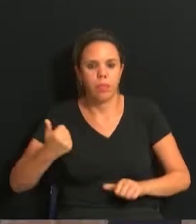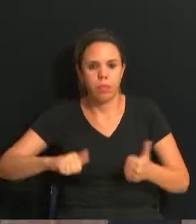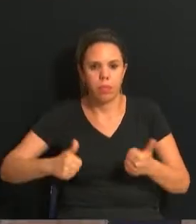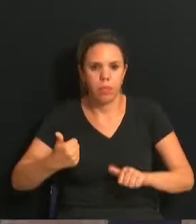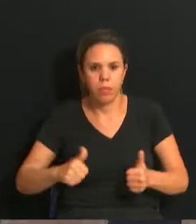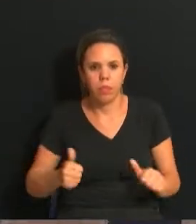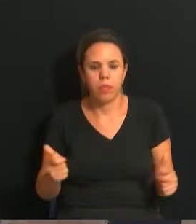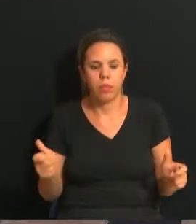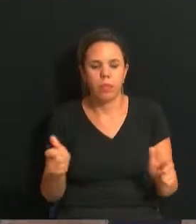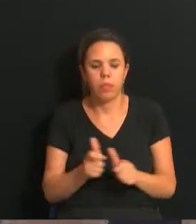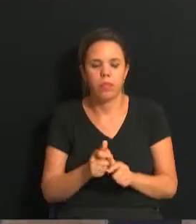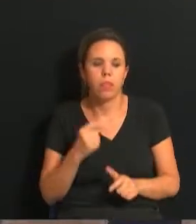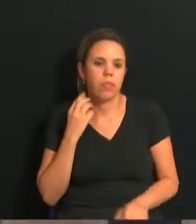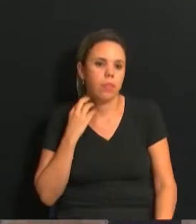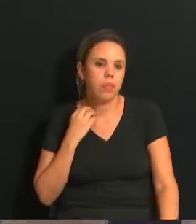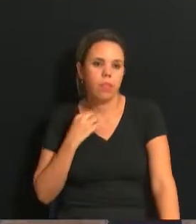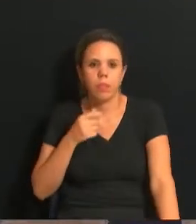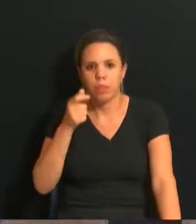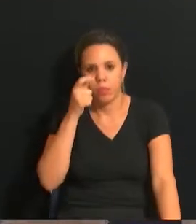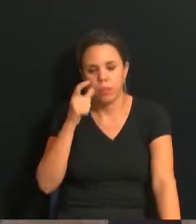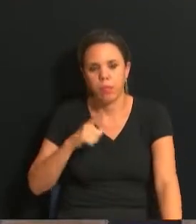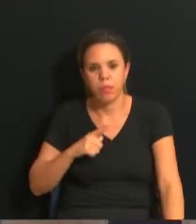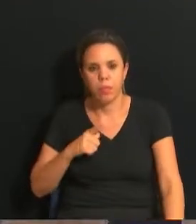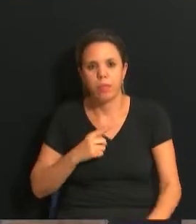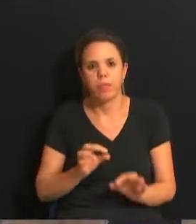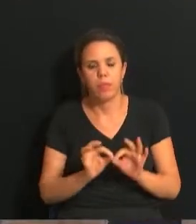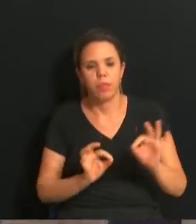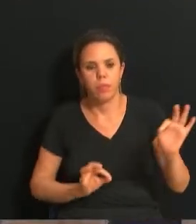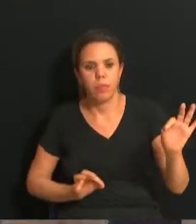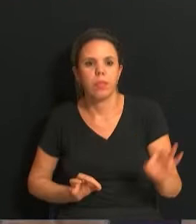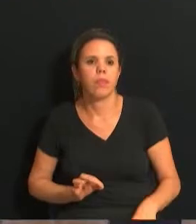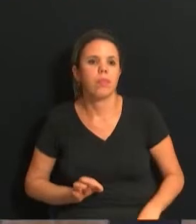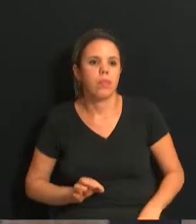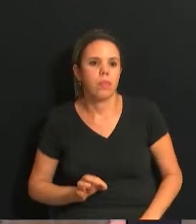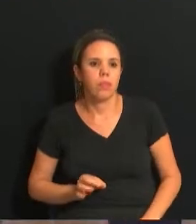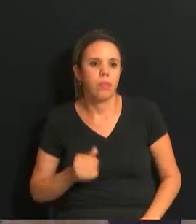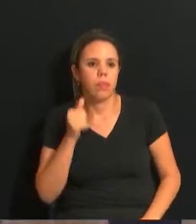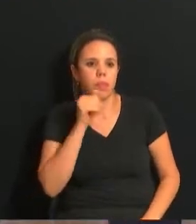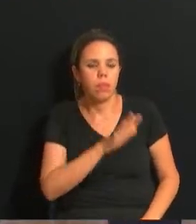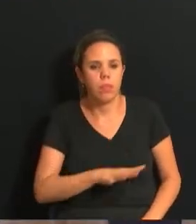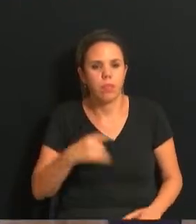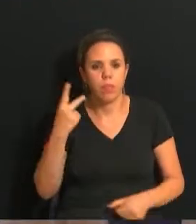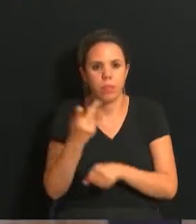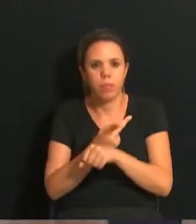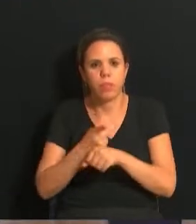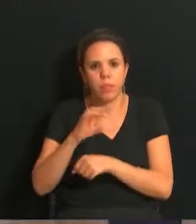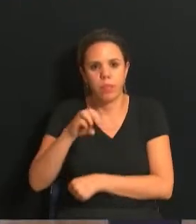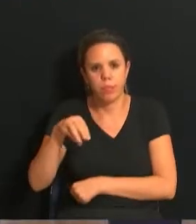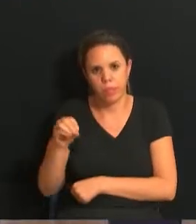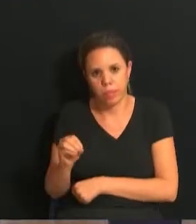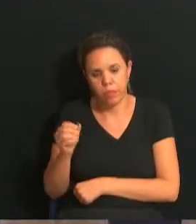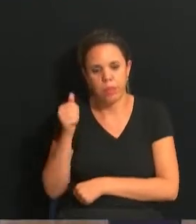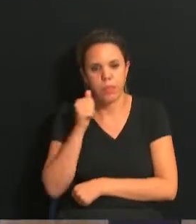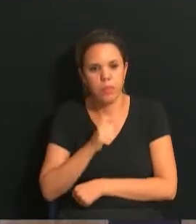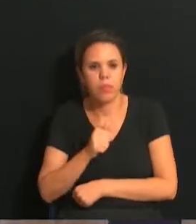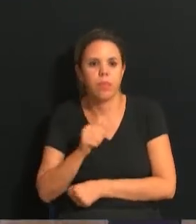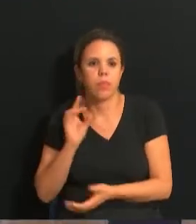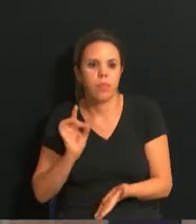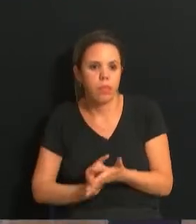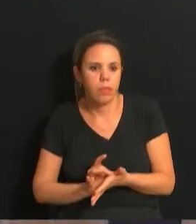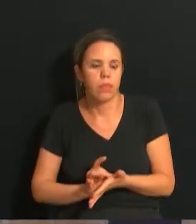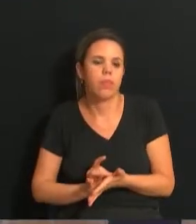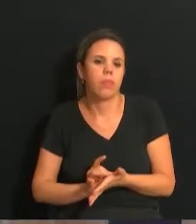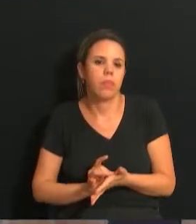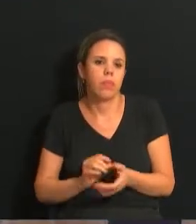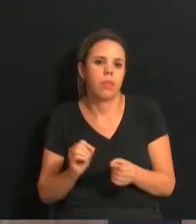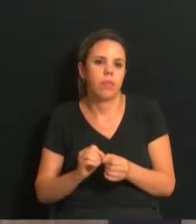menor, embora a gente veja aí que existe uma distância entre o que as mulheres que procuram o SEAMO e as mulheres que de fato realizam um